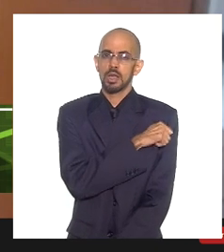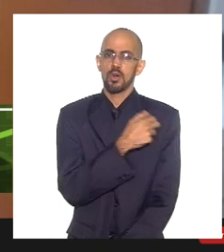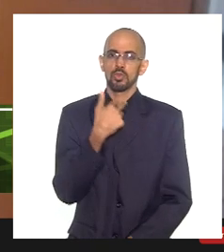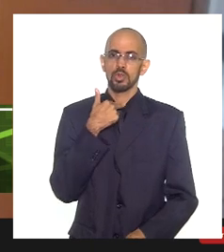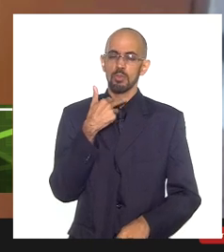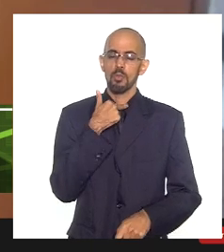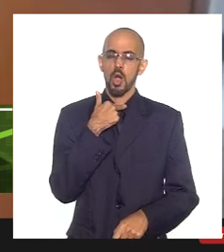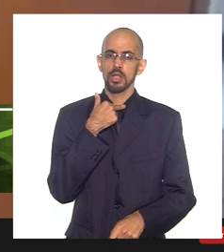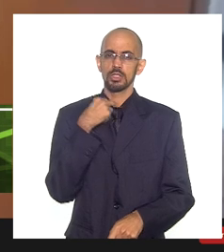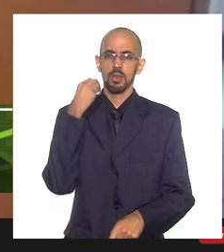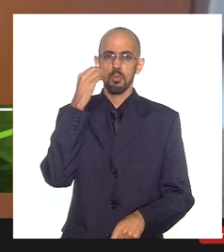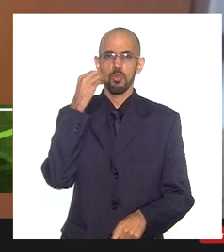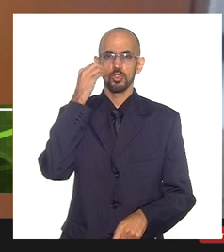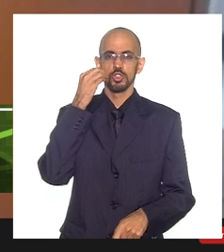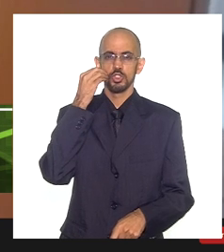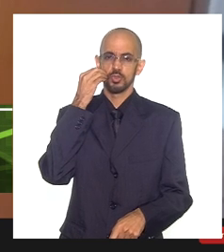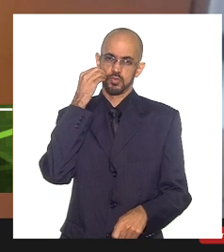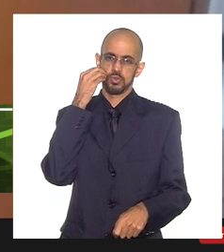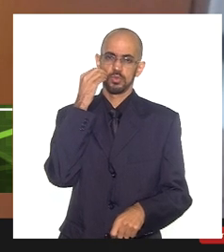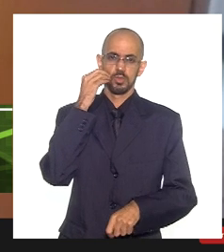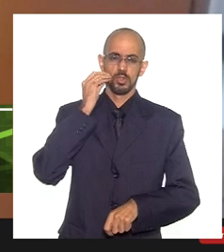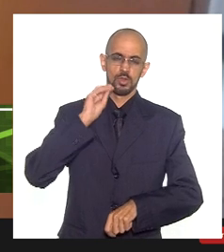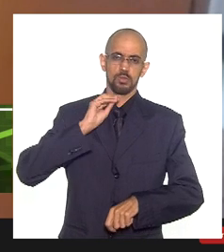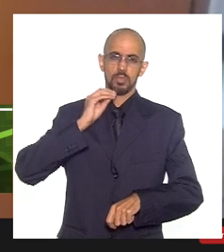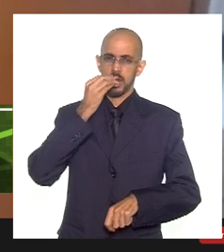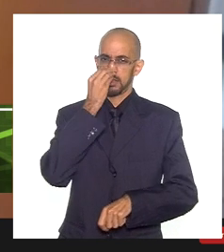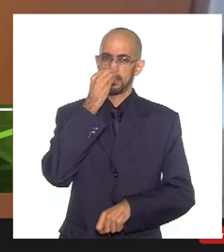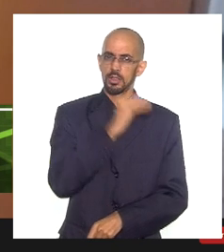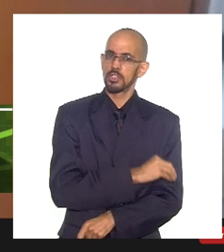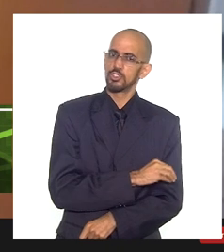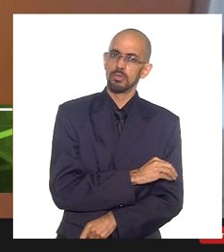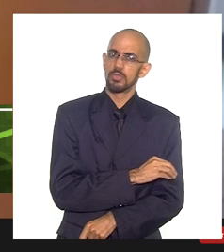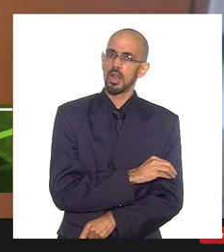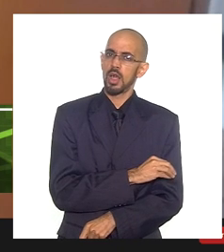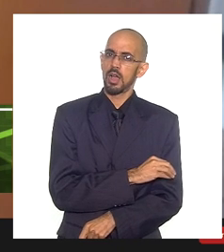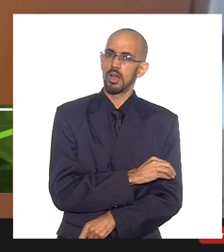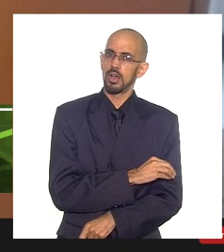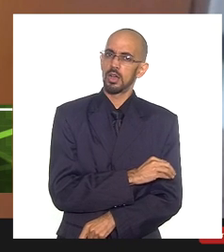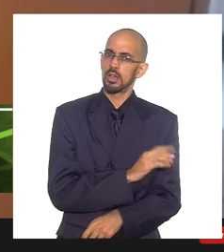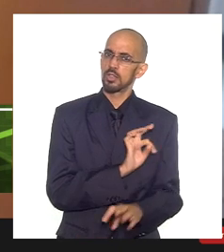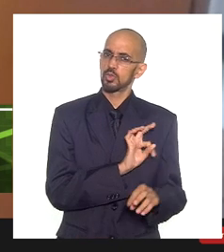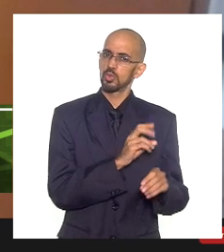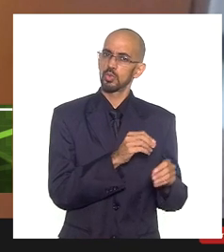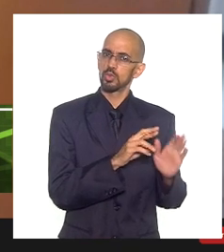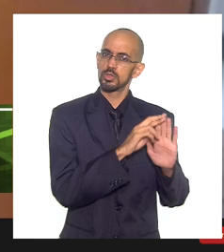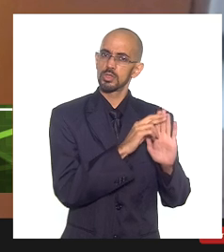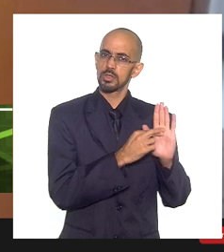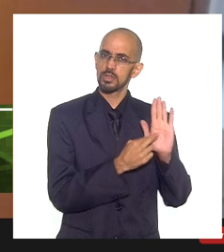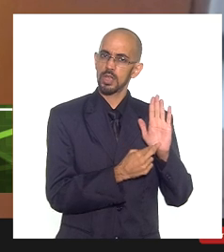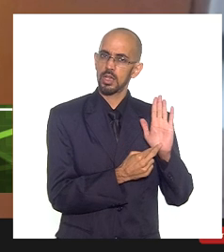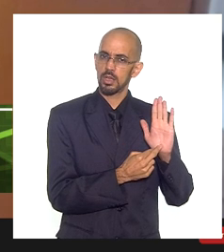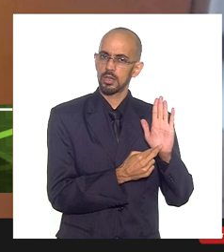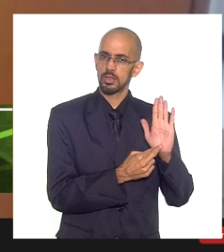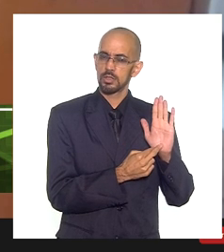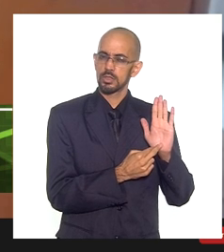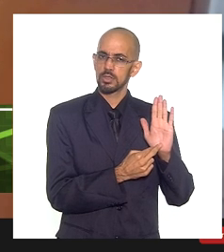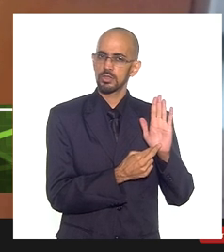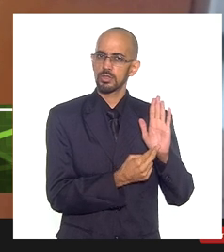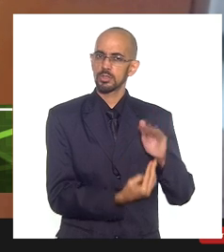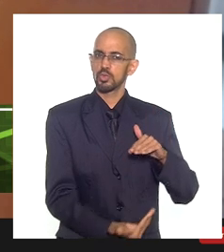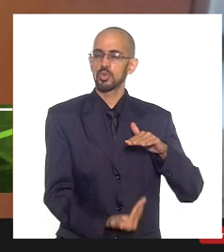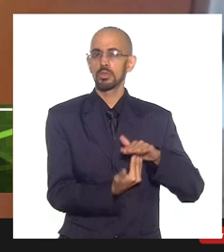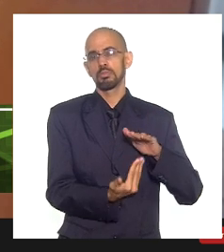motivo para o descumprimento desses índices e é isso deputado